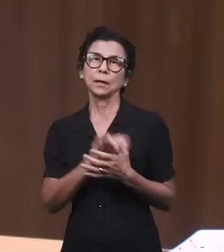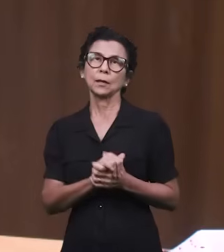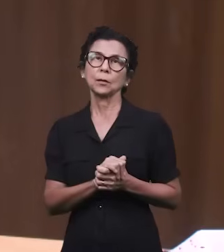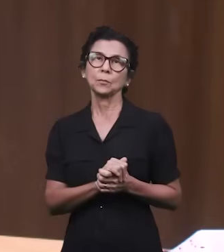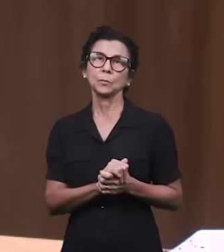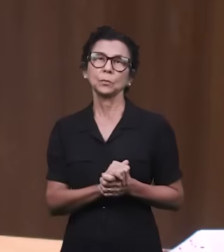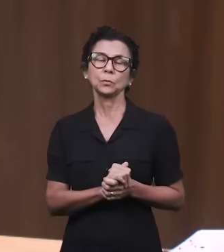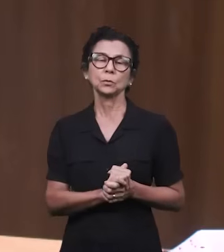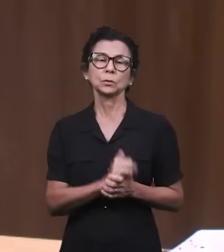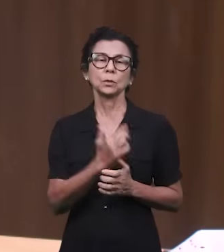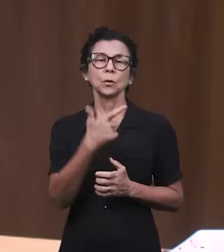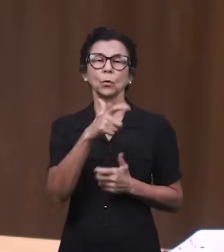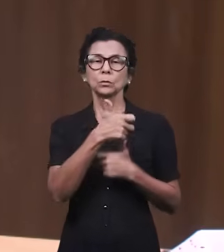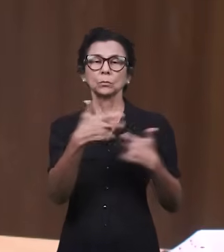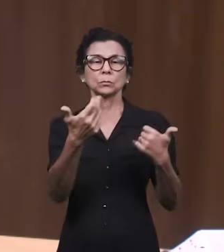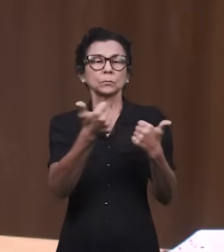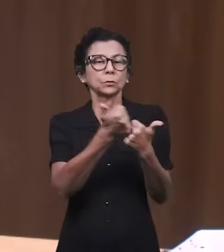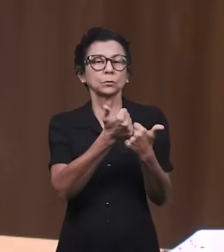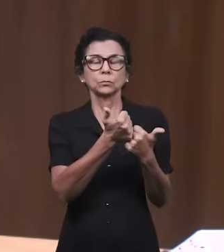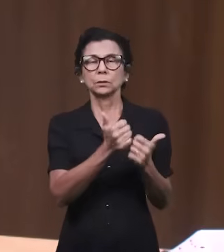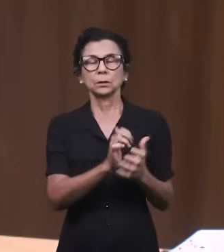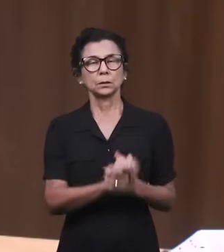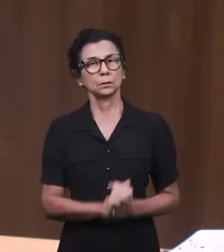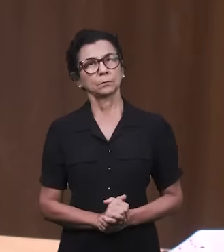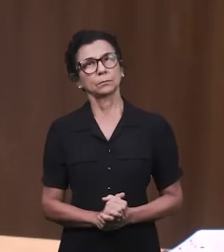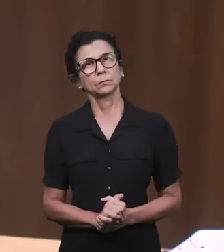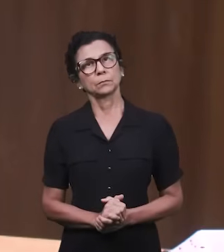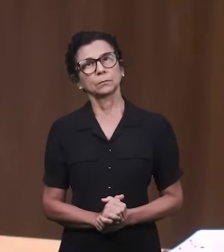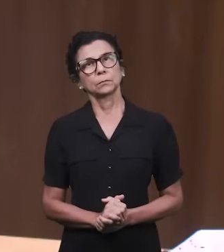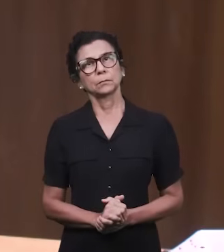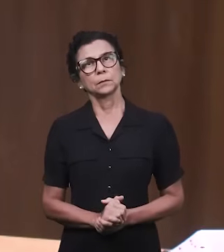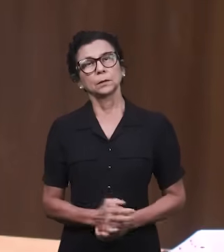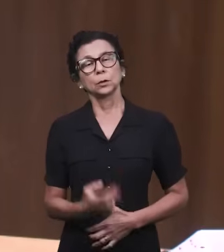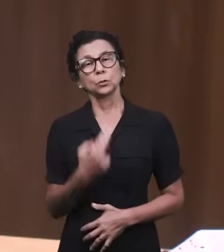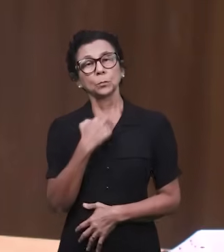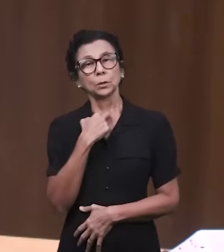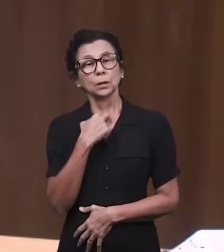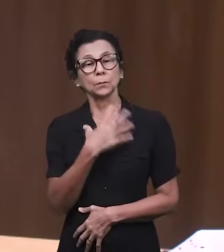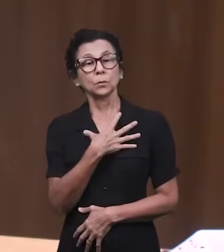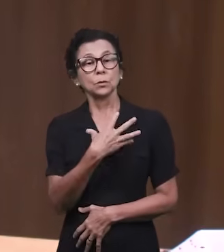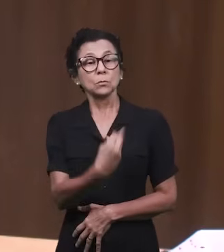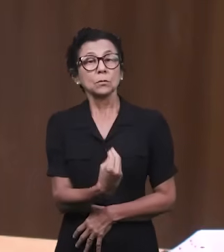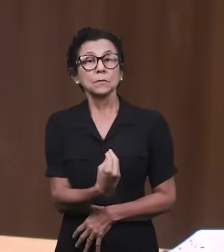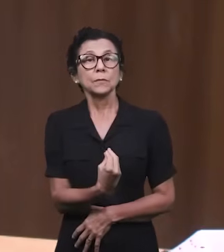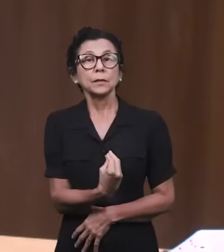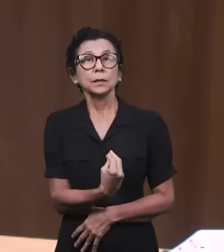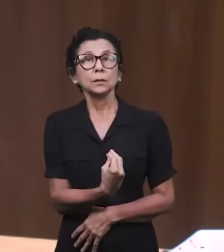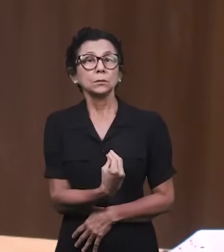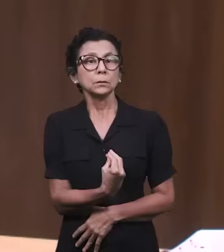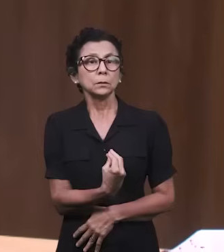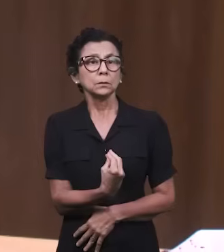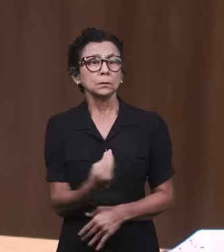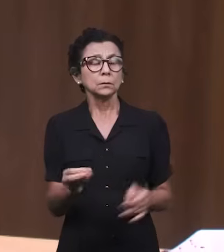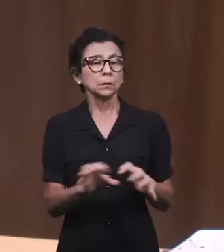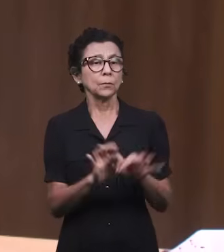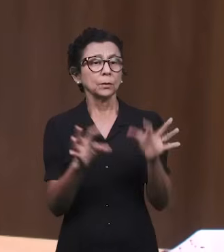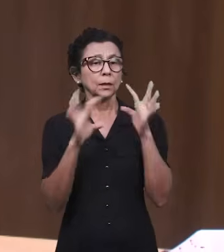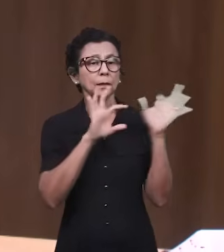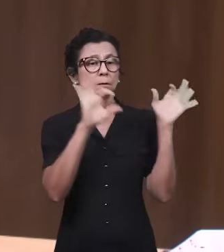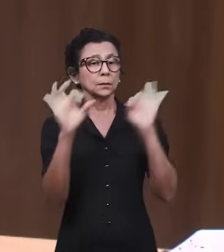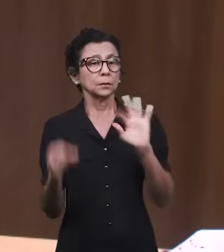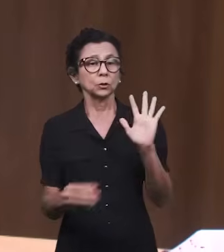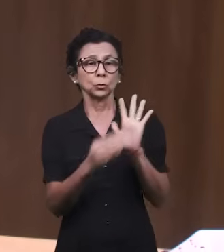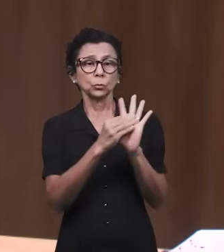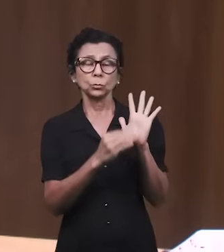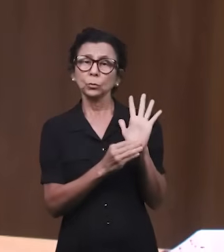o aprendizado. E nem podemos deixar os nossos filhos expostos a conteúdos inapropriados.